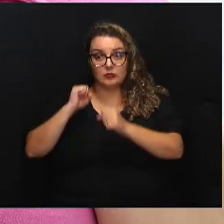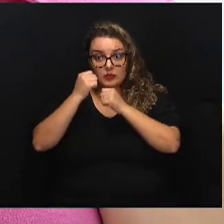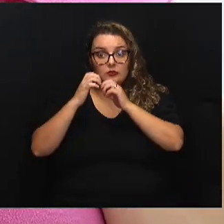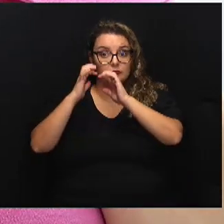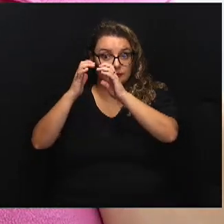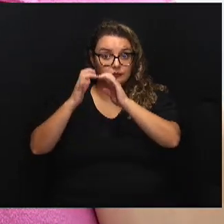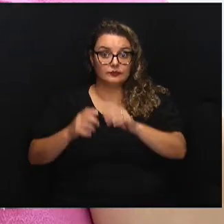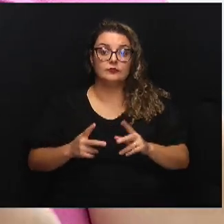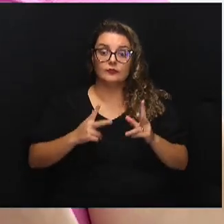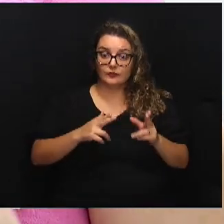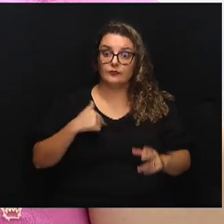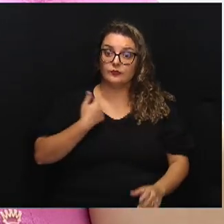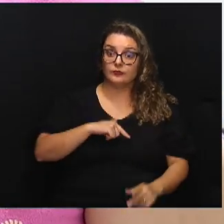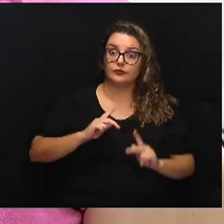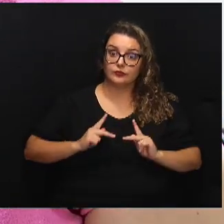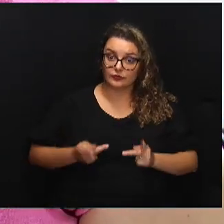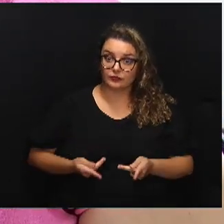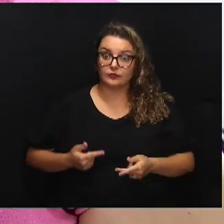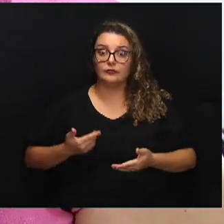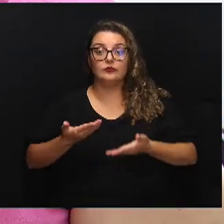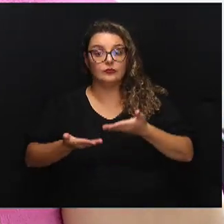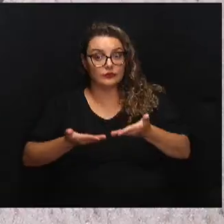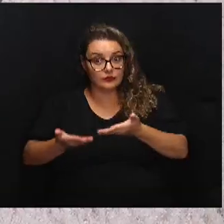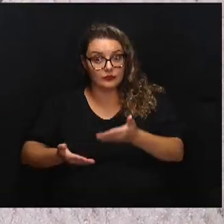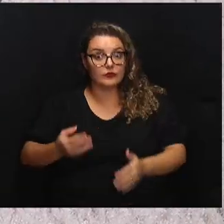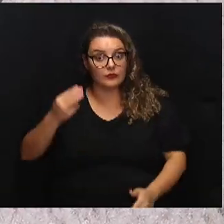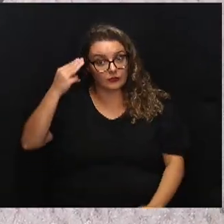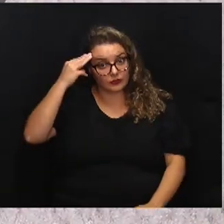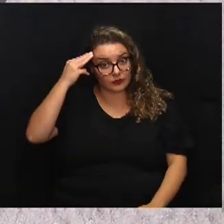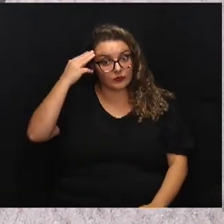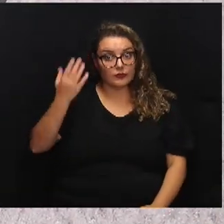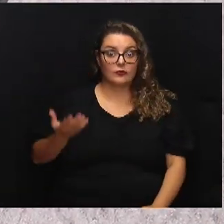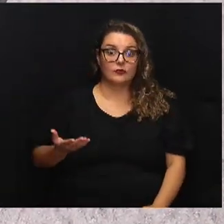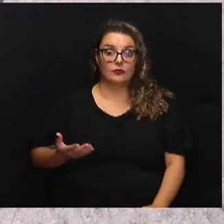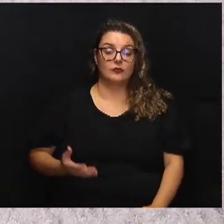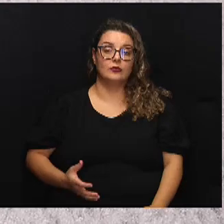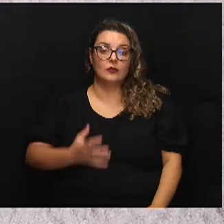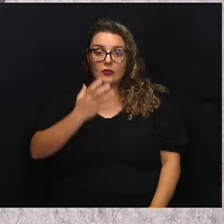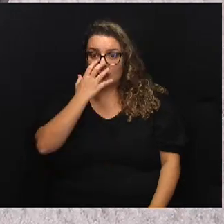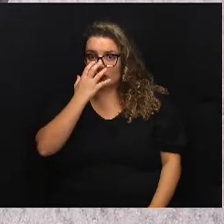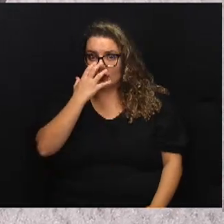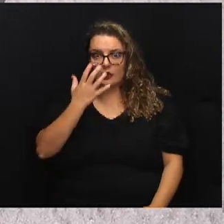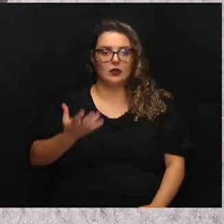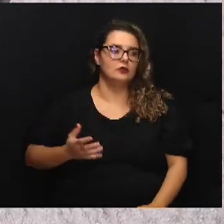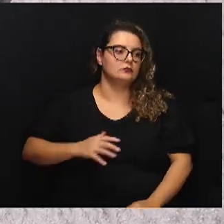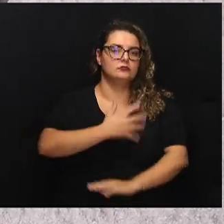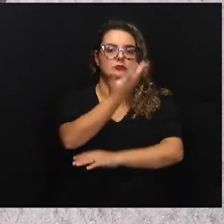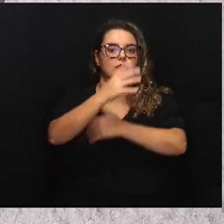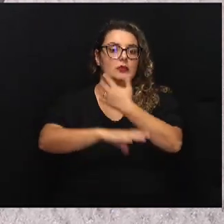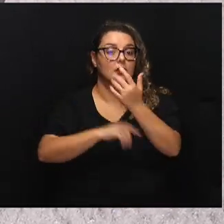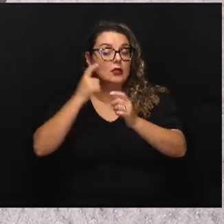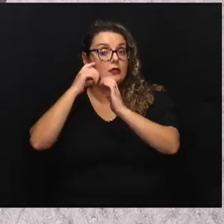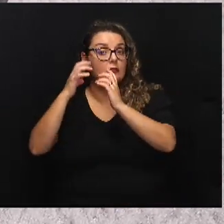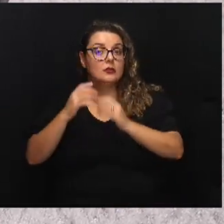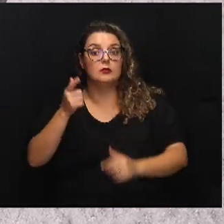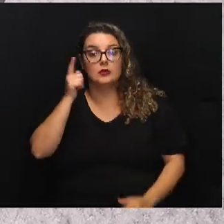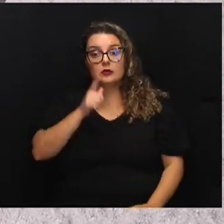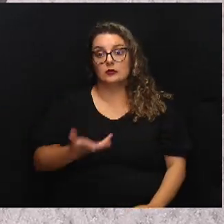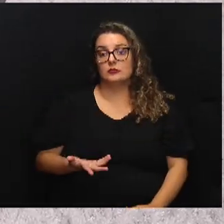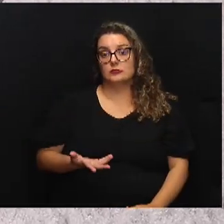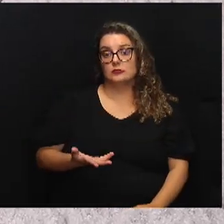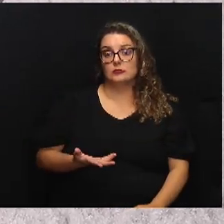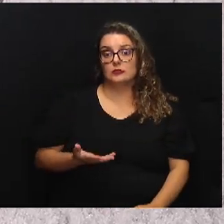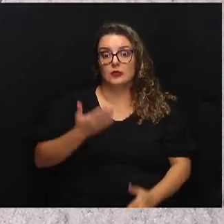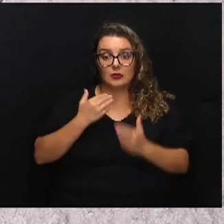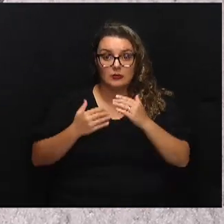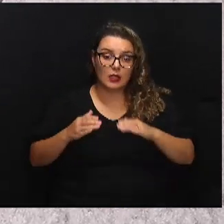também, assim como nós humanos, precisa trabalhar a mente do nosso cachorro. Então, o cachorro na natureza, ele ia caçar, ele ia pensar para conseguir comer. A gente põe a comida no